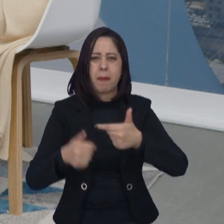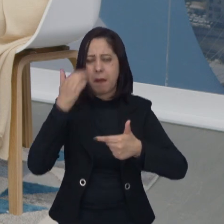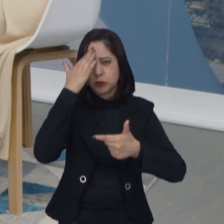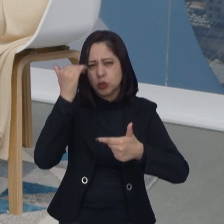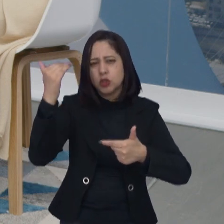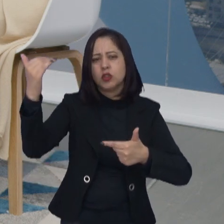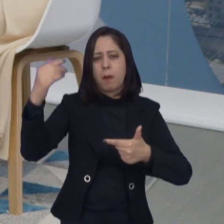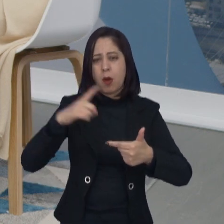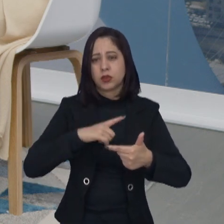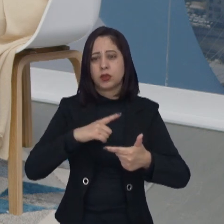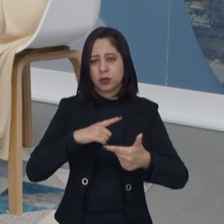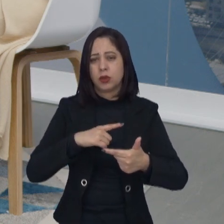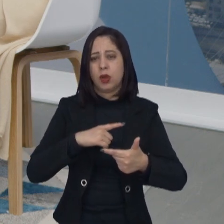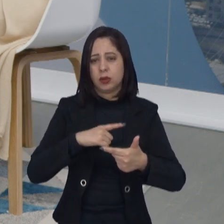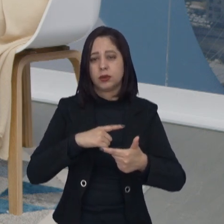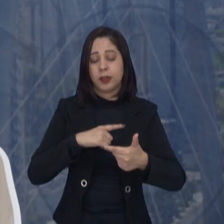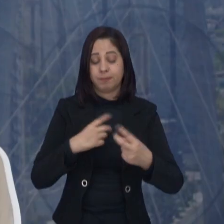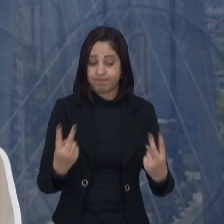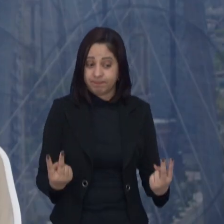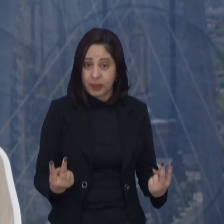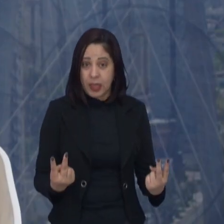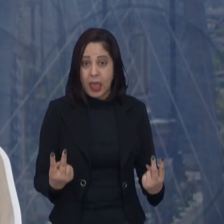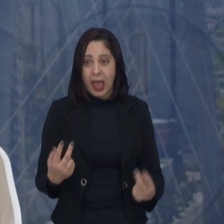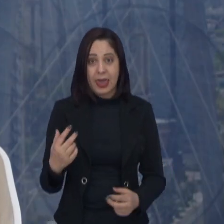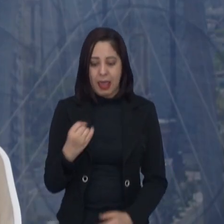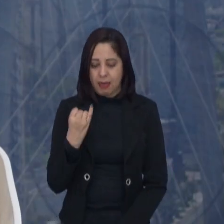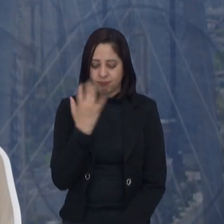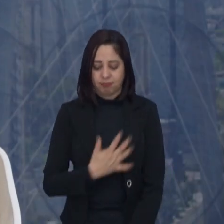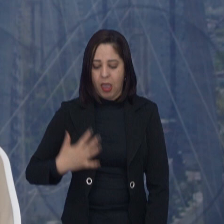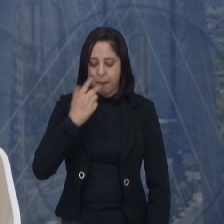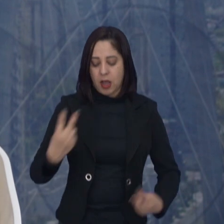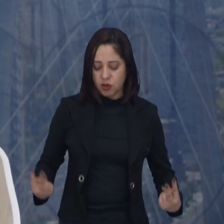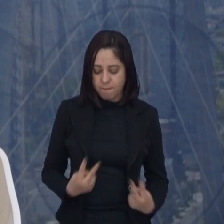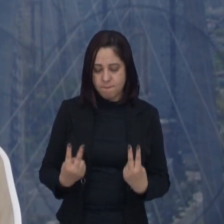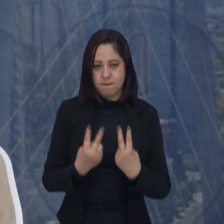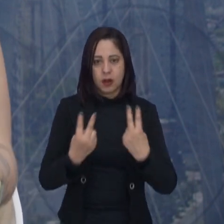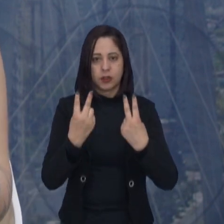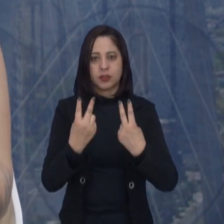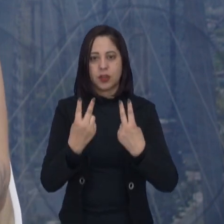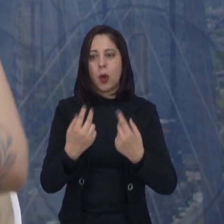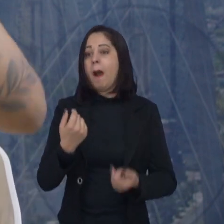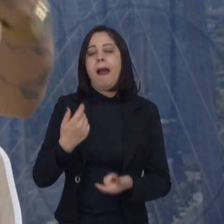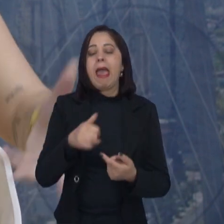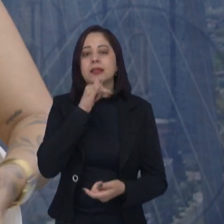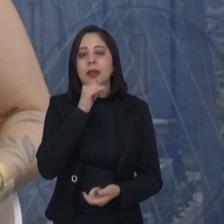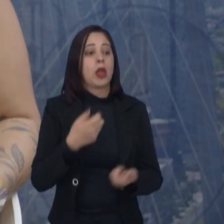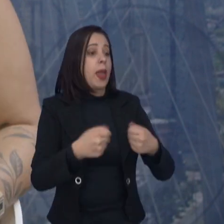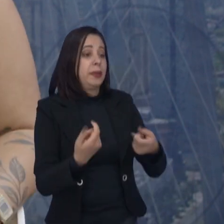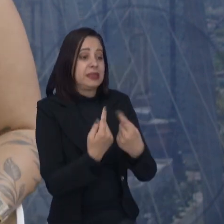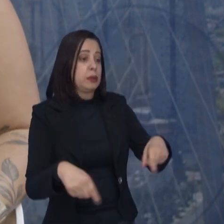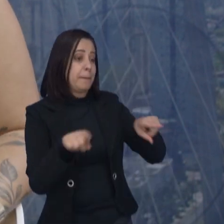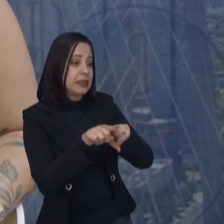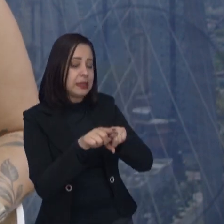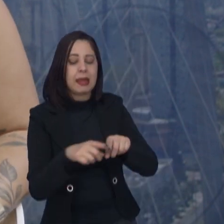também a gente fala que pode muitas vezes desvalorizar, né, a imagem do influenciador dele mesmo e ali, olha, preciso fazer uma parceria, eu preciso disso para minha